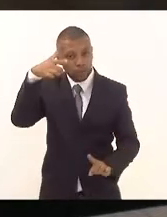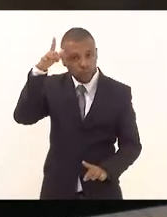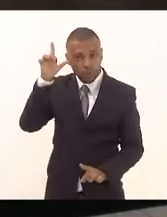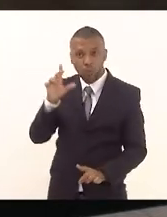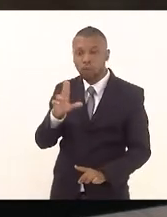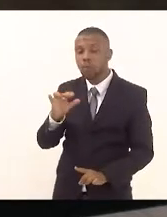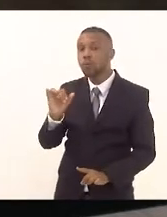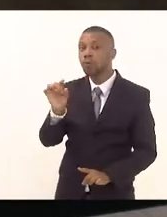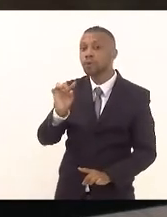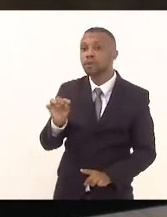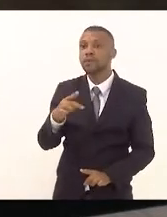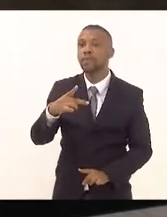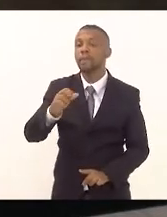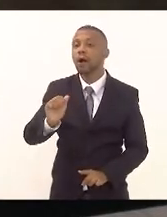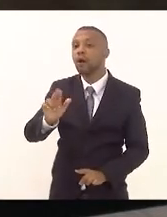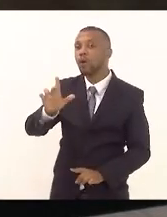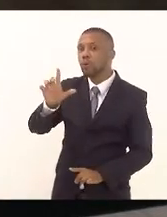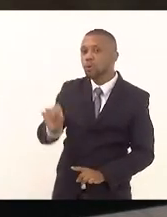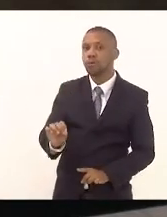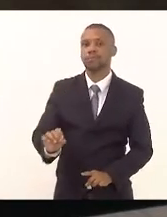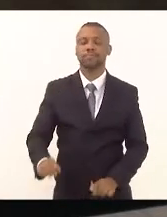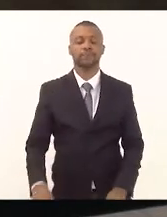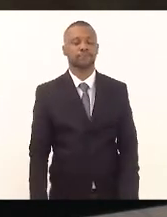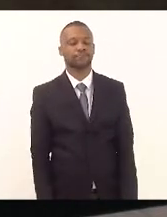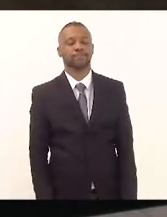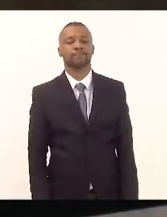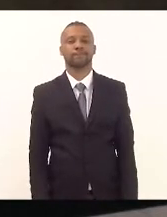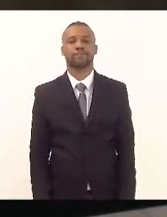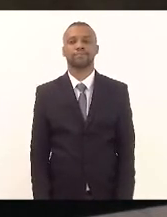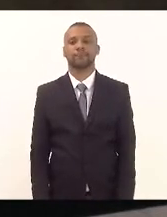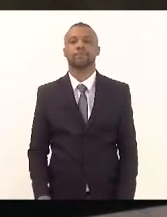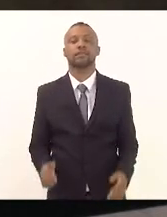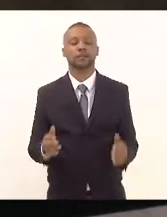O homem do fundo do mar. Senhor presidente,